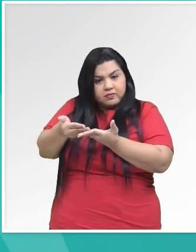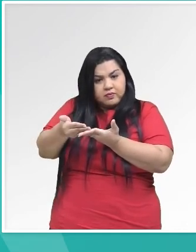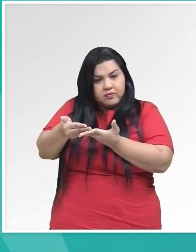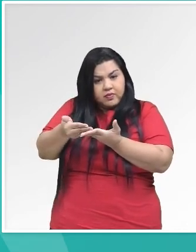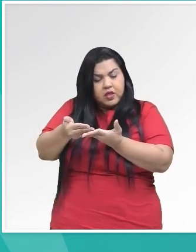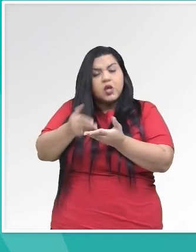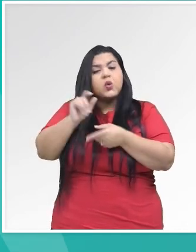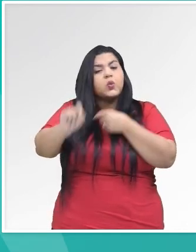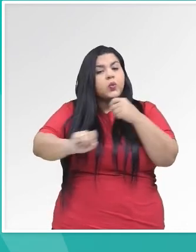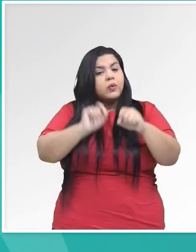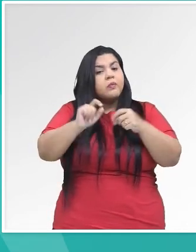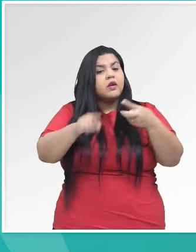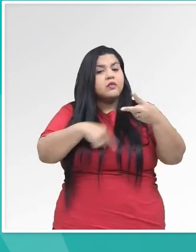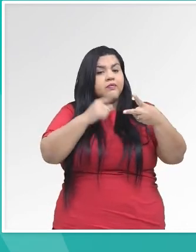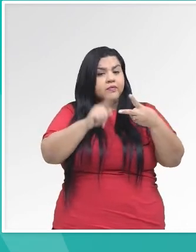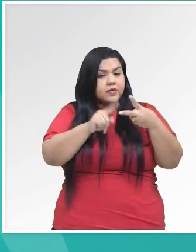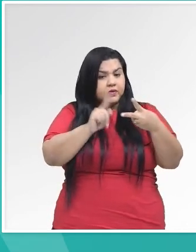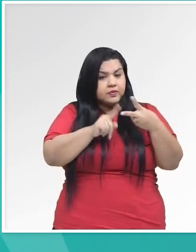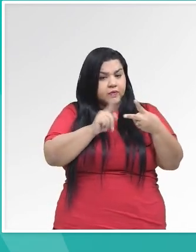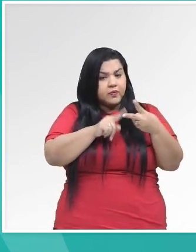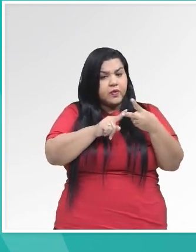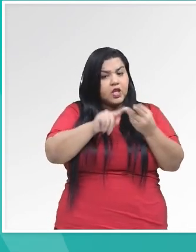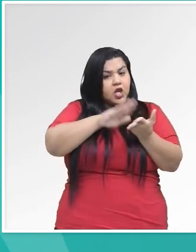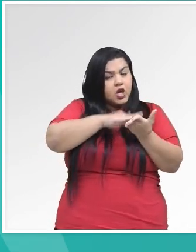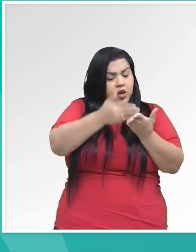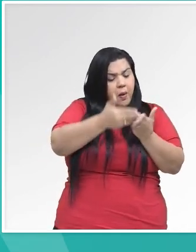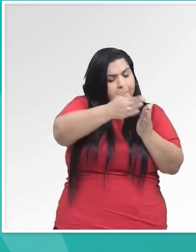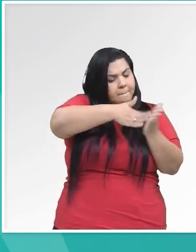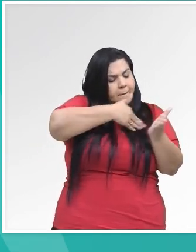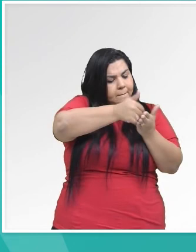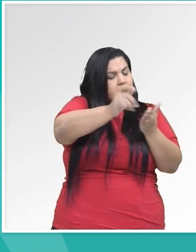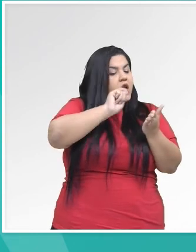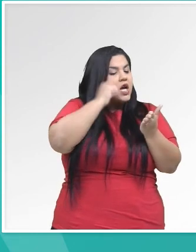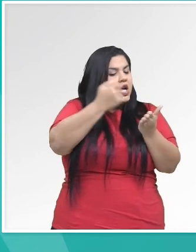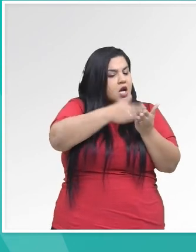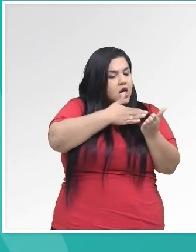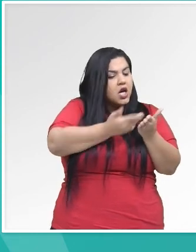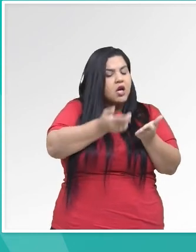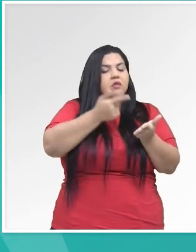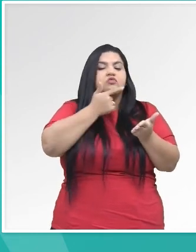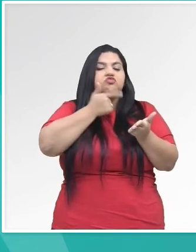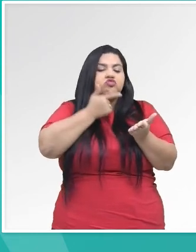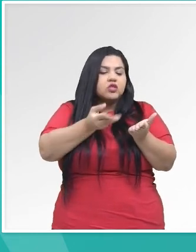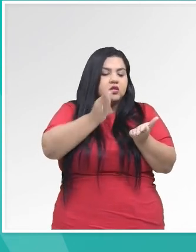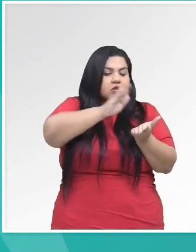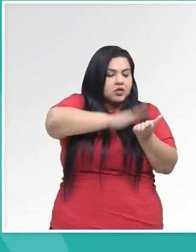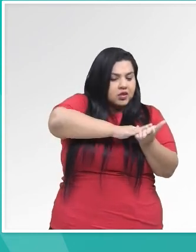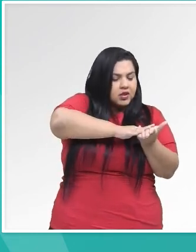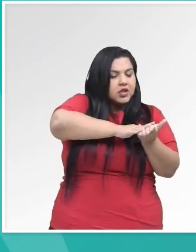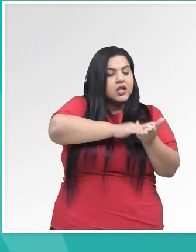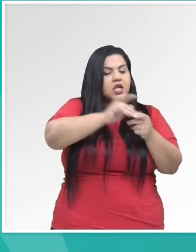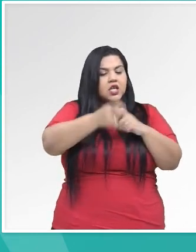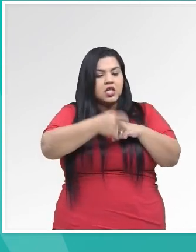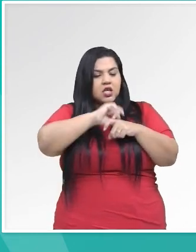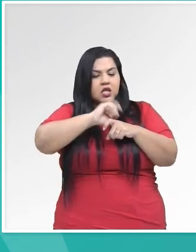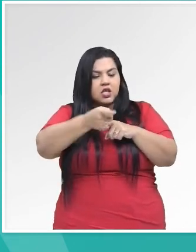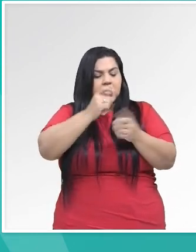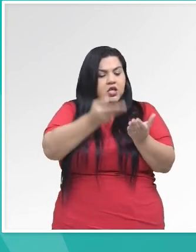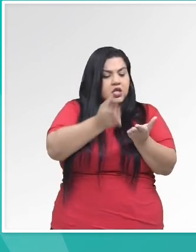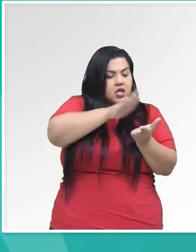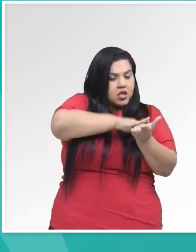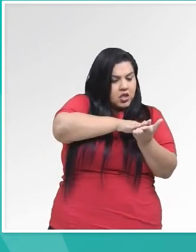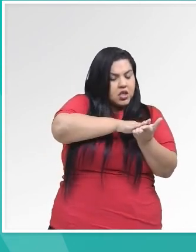Que mais? Em seguida, passe manteiga no pão, coloque o queijo, as raspas de Tucumã, as